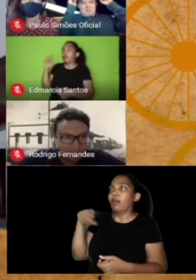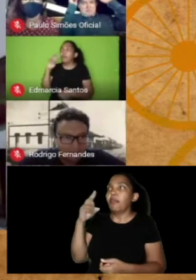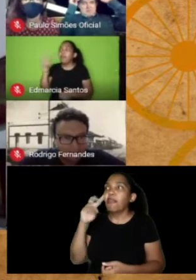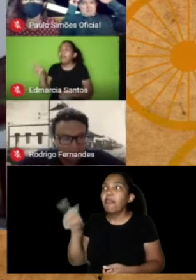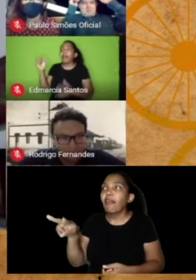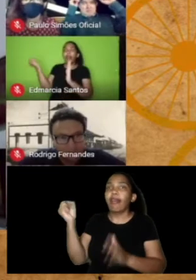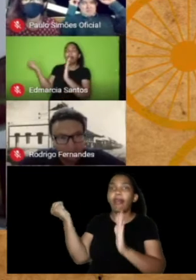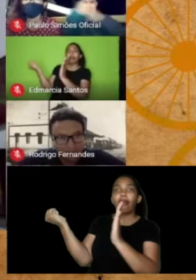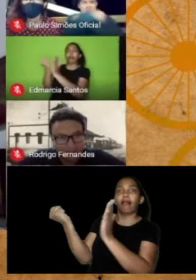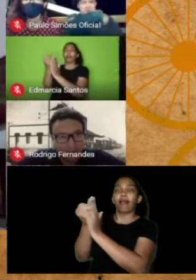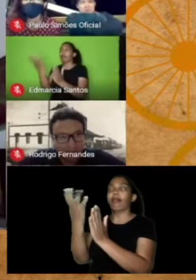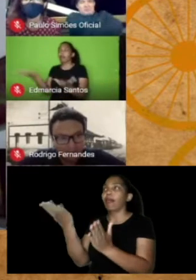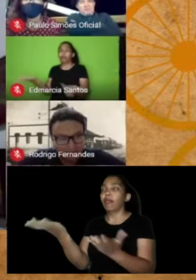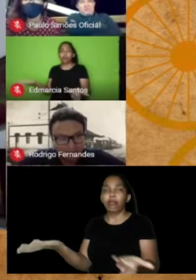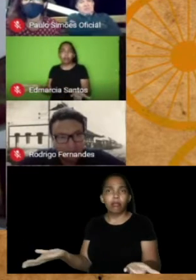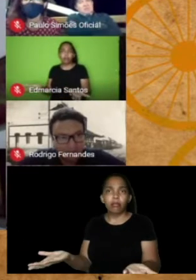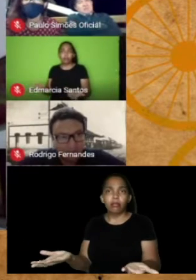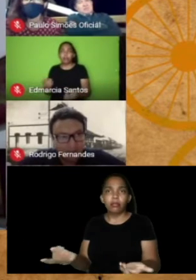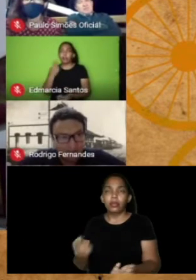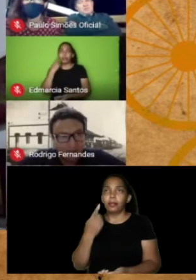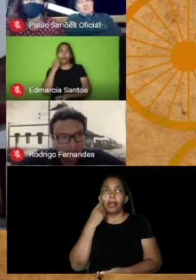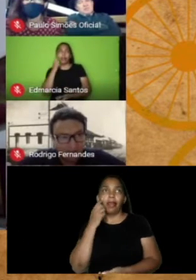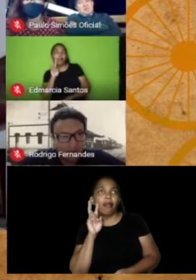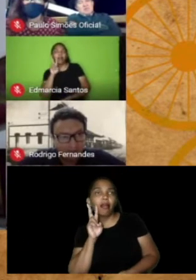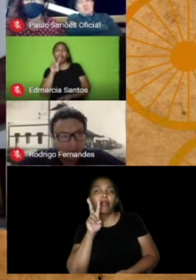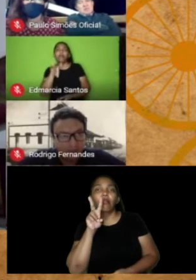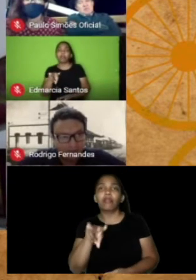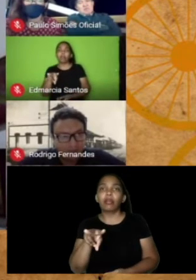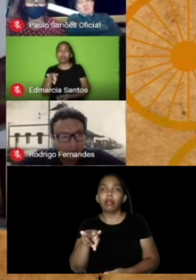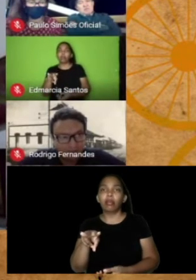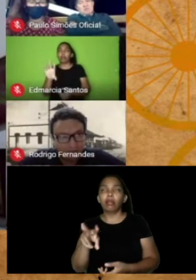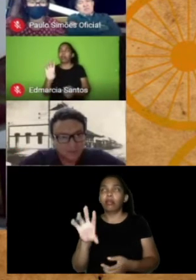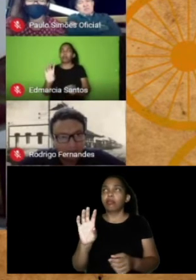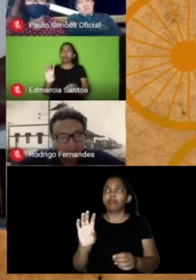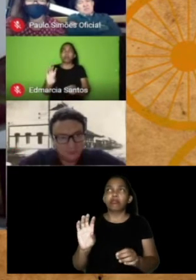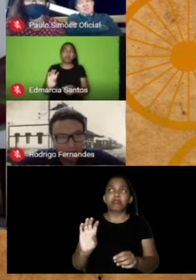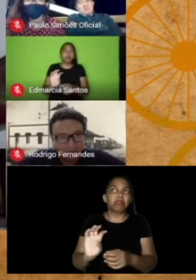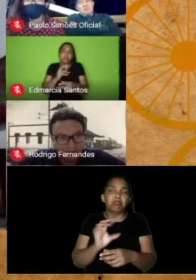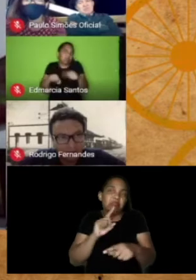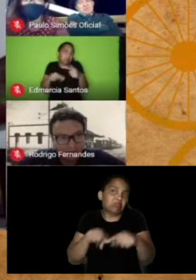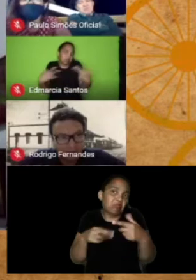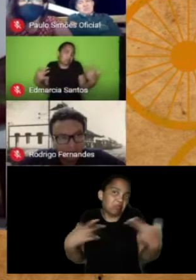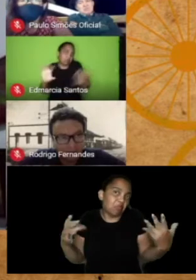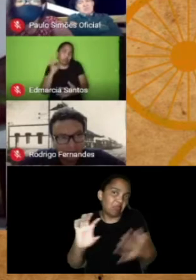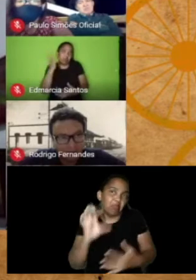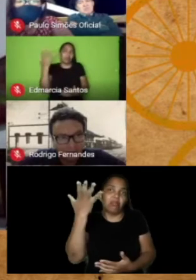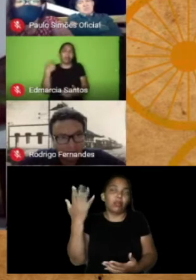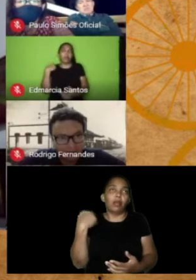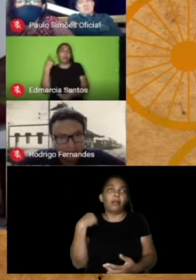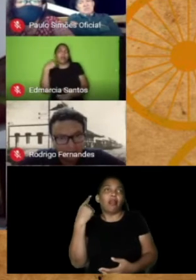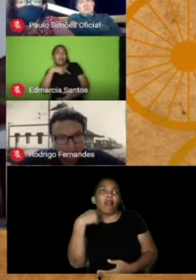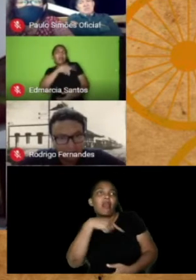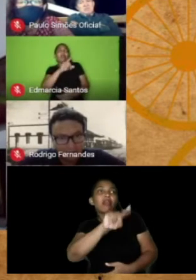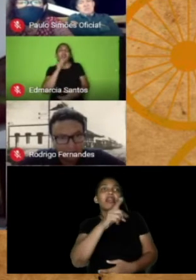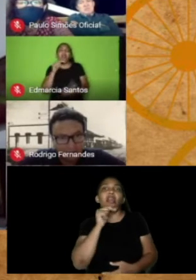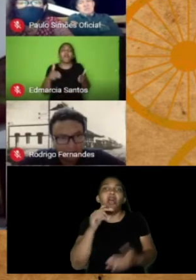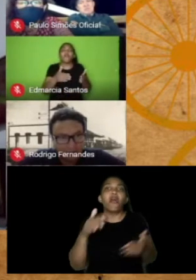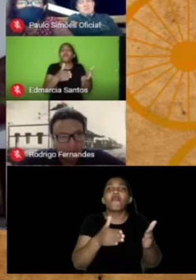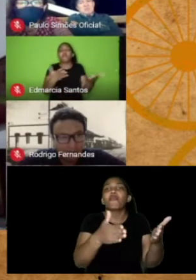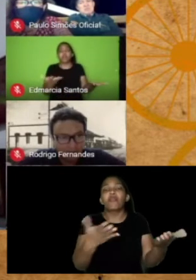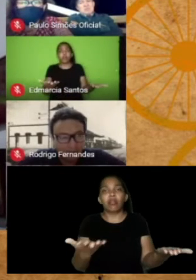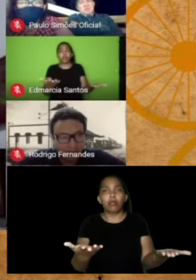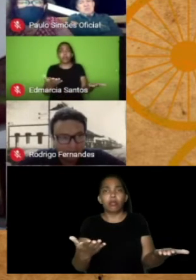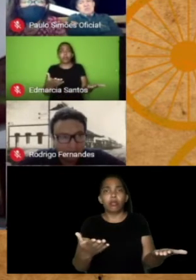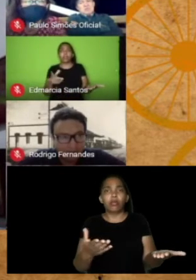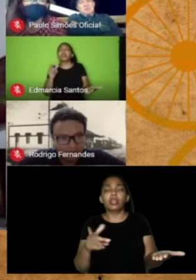patrimônio, para ir ver determinada situação, certo? Para ir no rio. O dia que o rio acabar, não está mais no